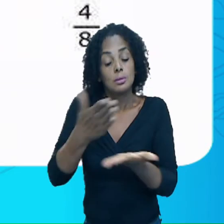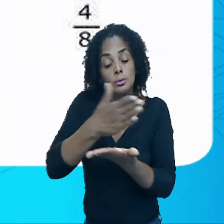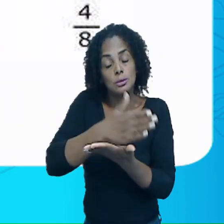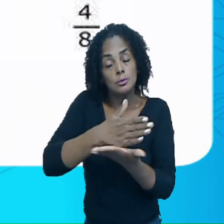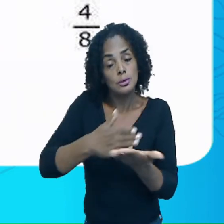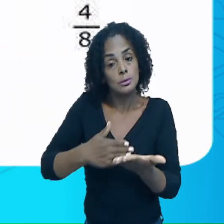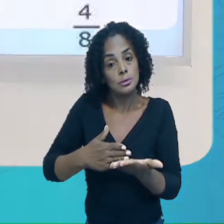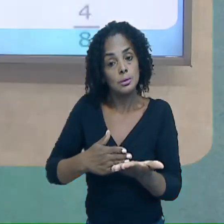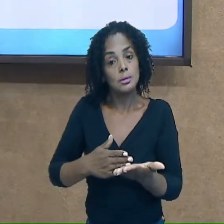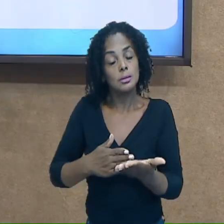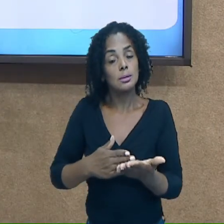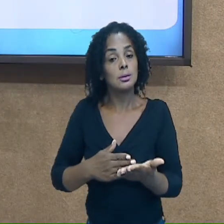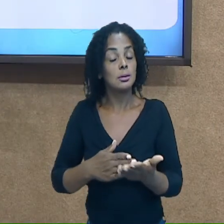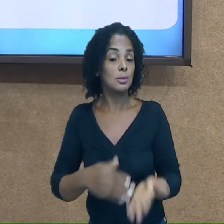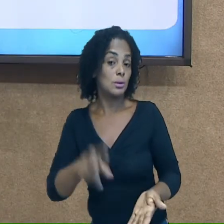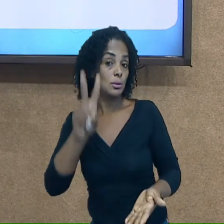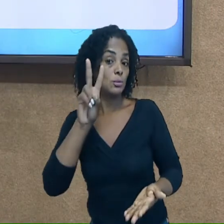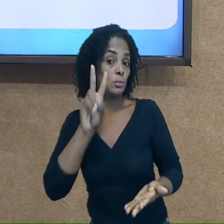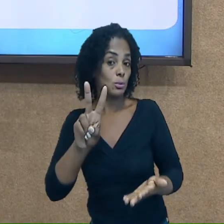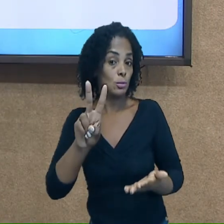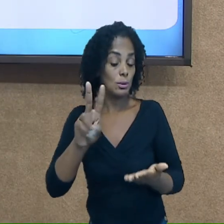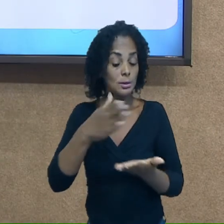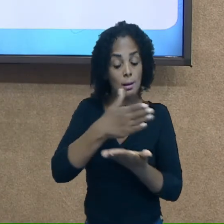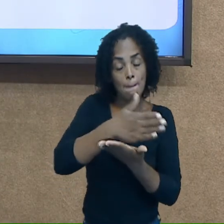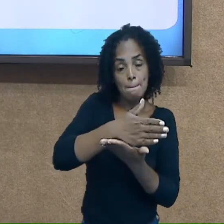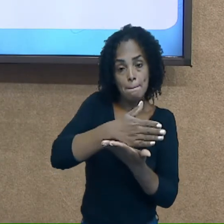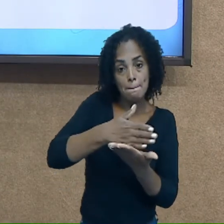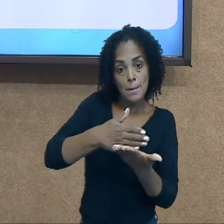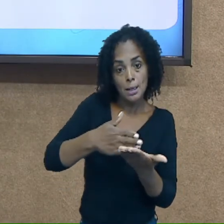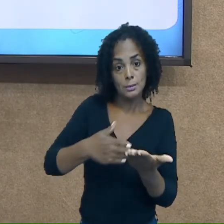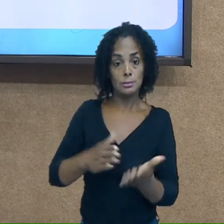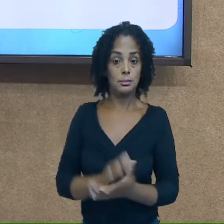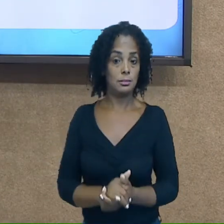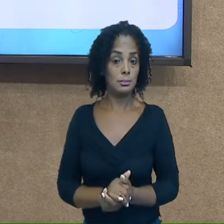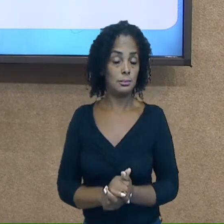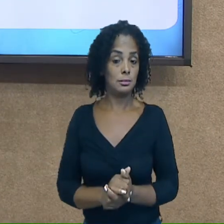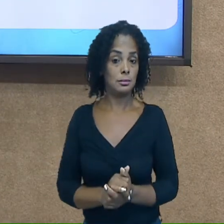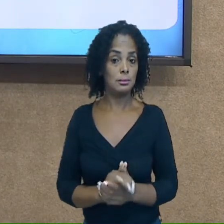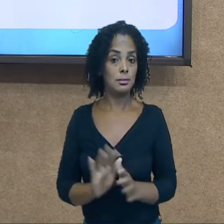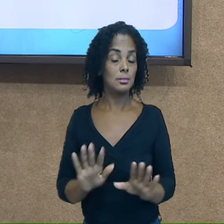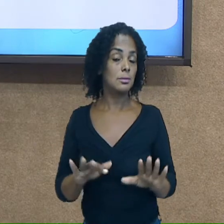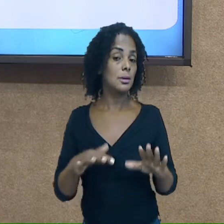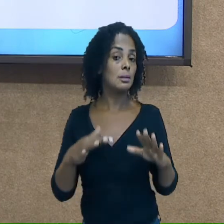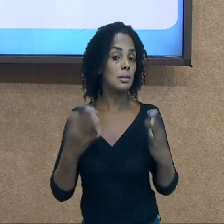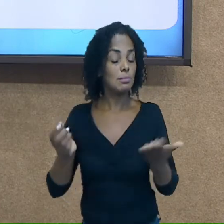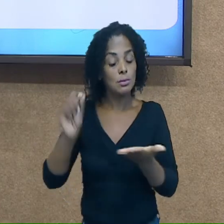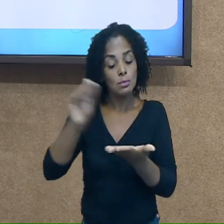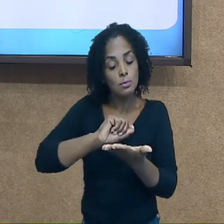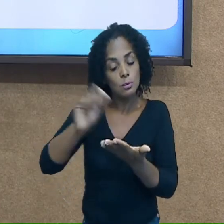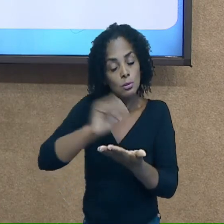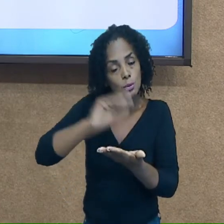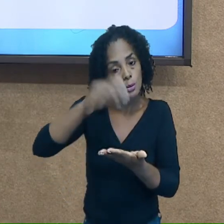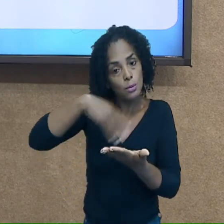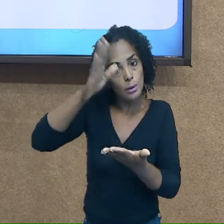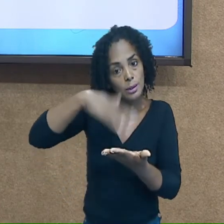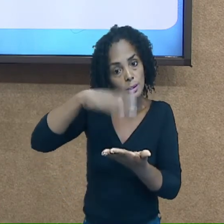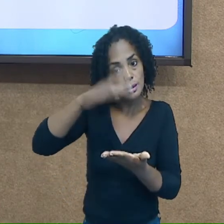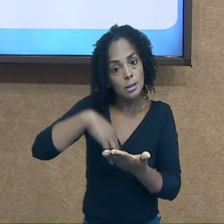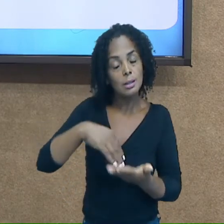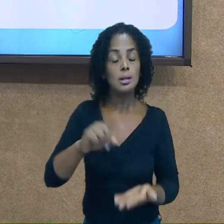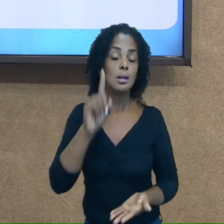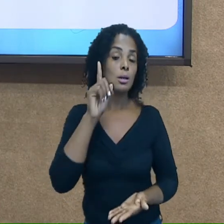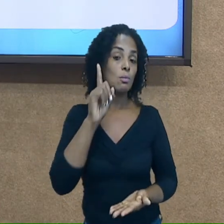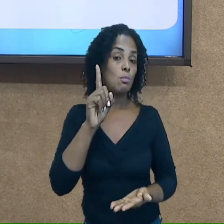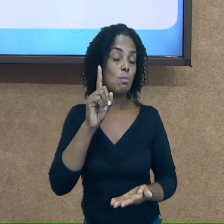folha em 2 partes, ok? Porém, eu colori apenas